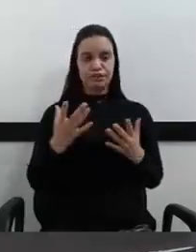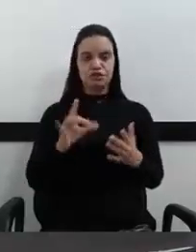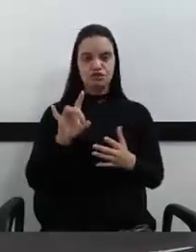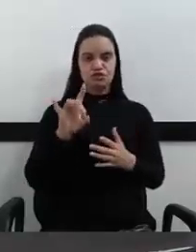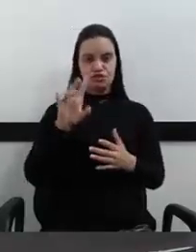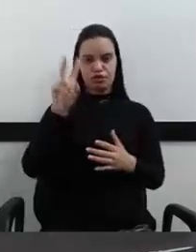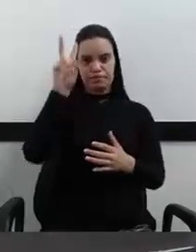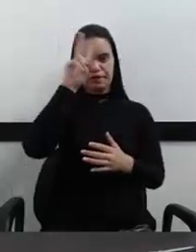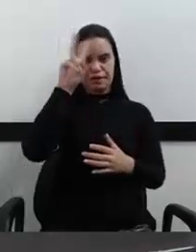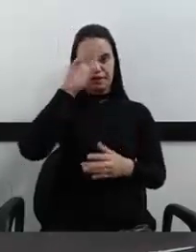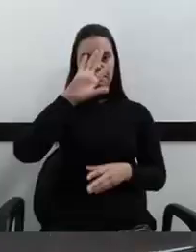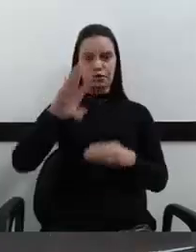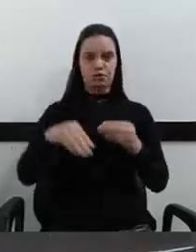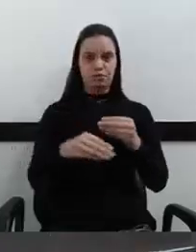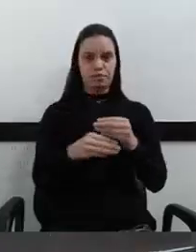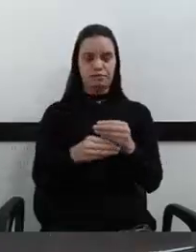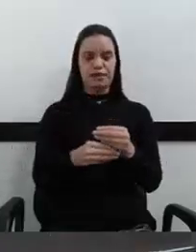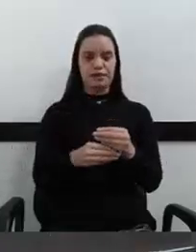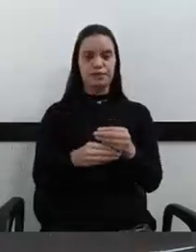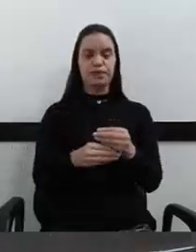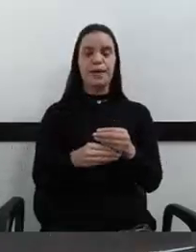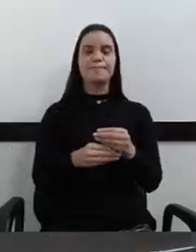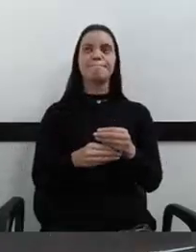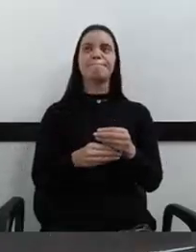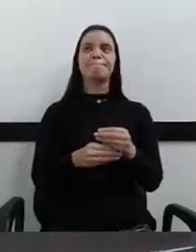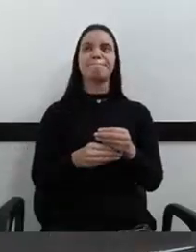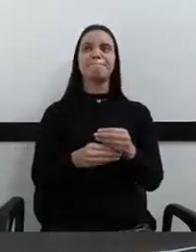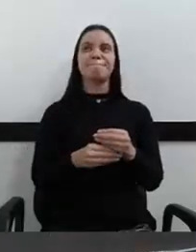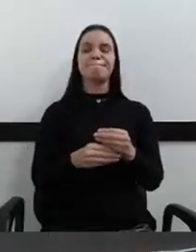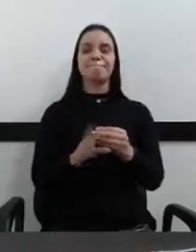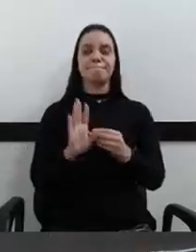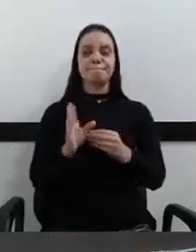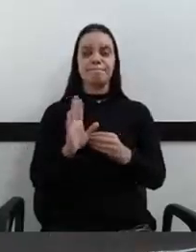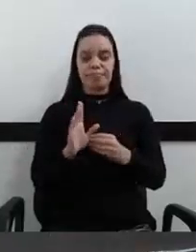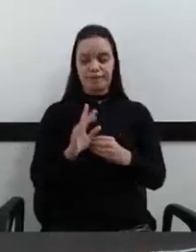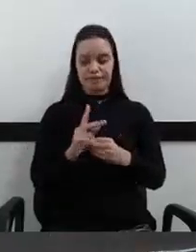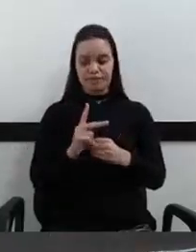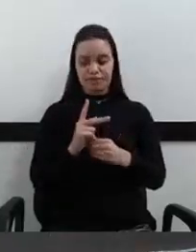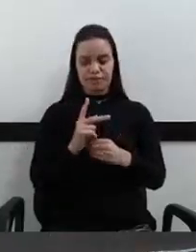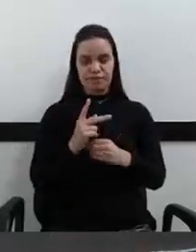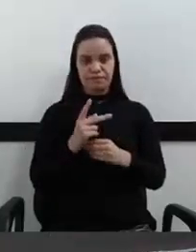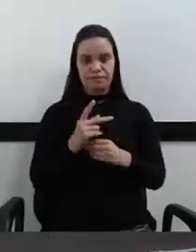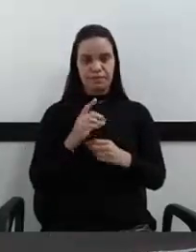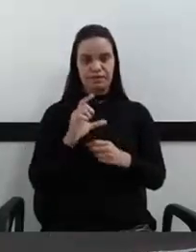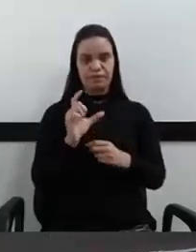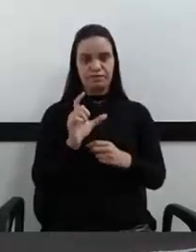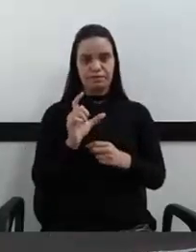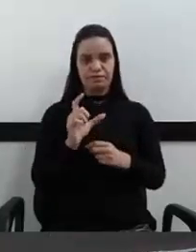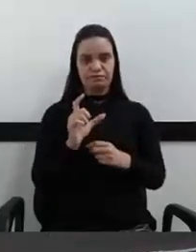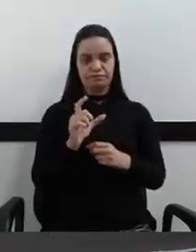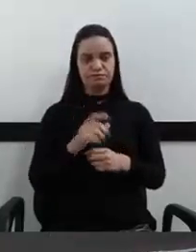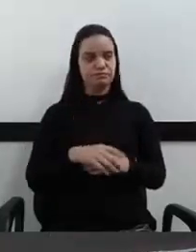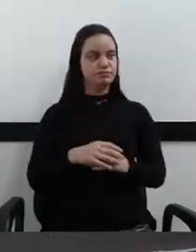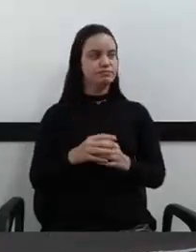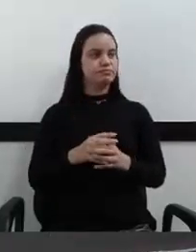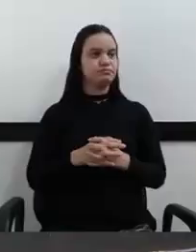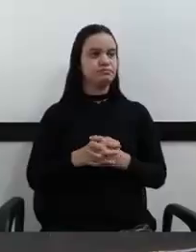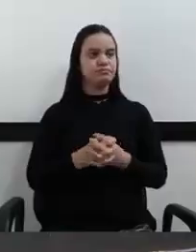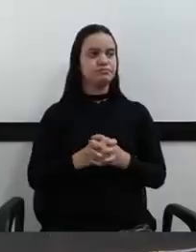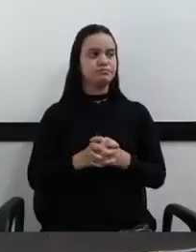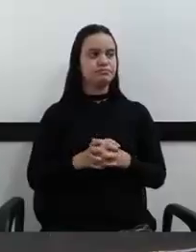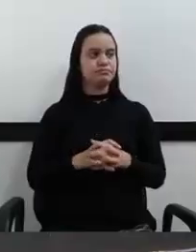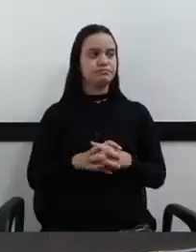reforço aqui que eu gostaria de trazer para a sua fala, e já devolvo a palavra, não sem antes agradecer pela parte. Obrigado.